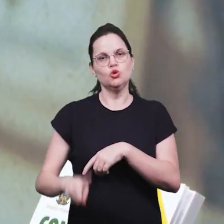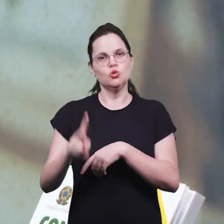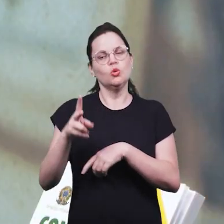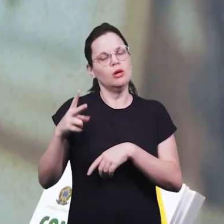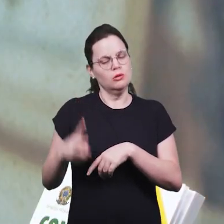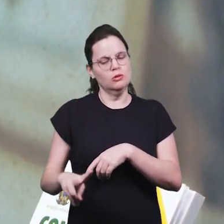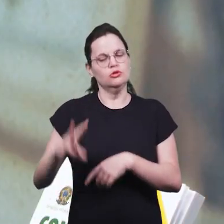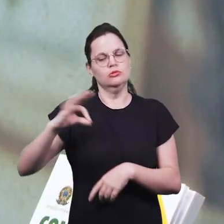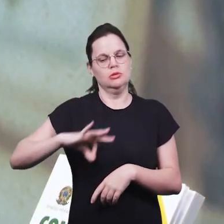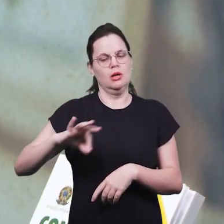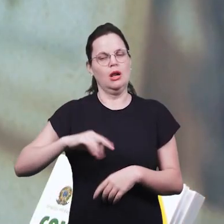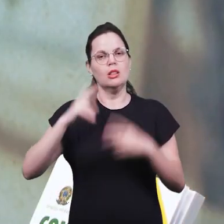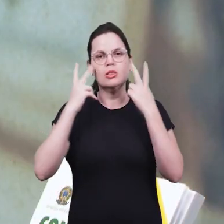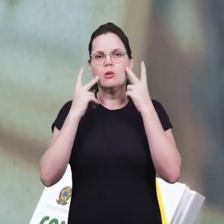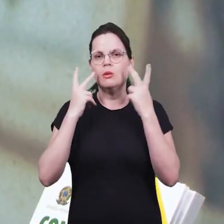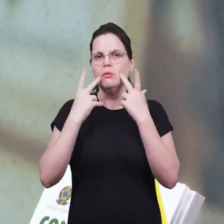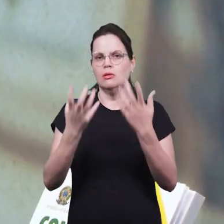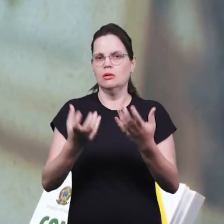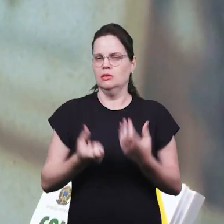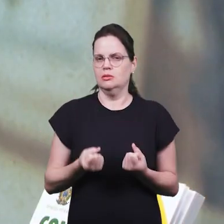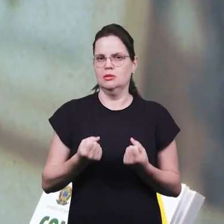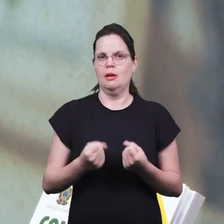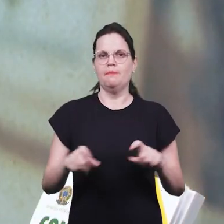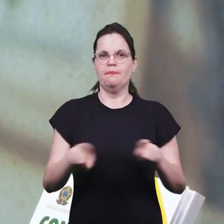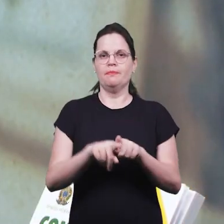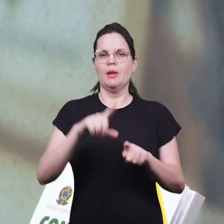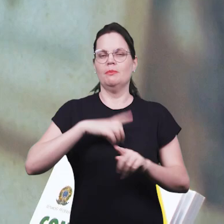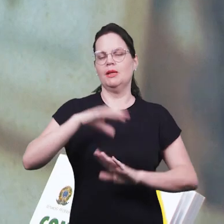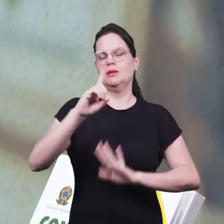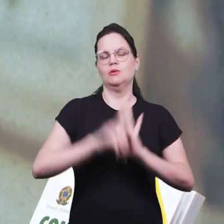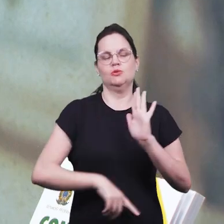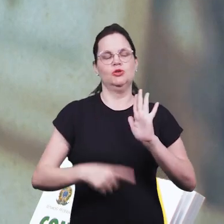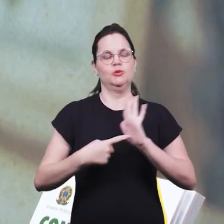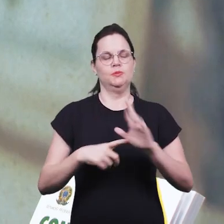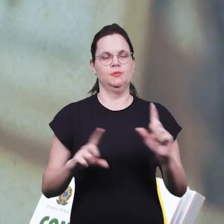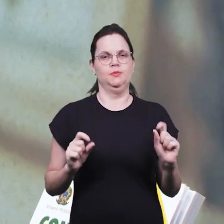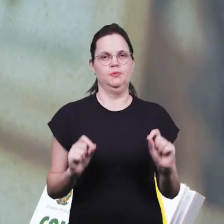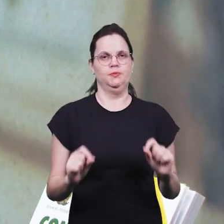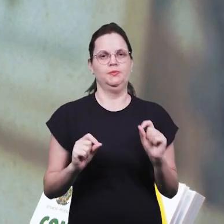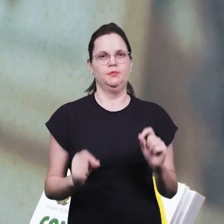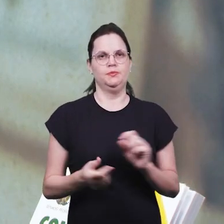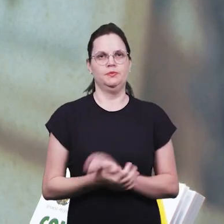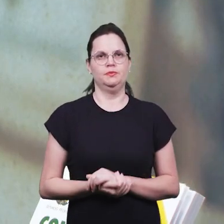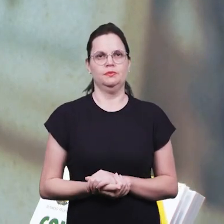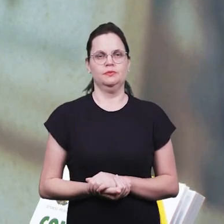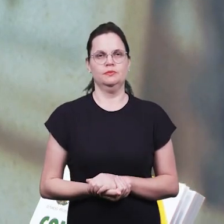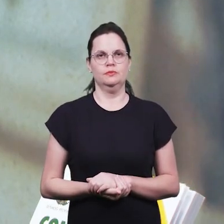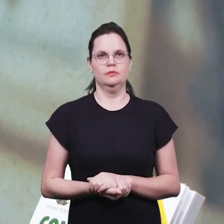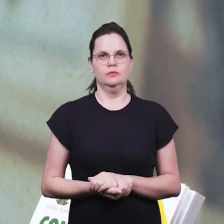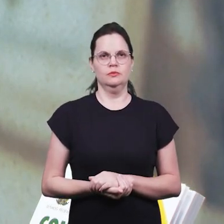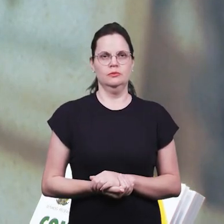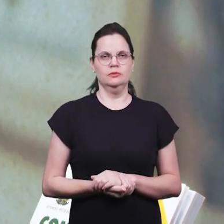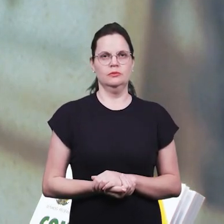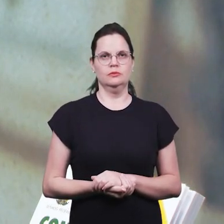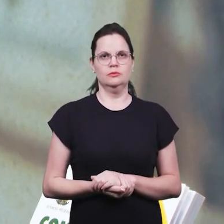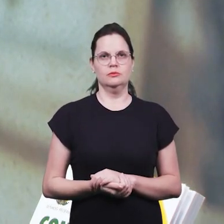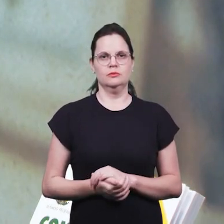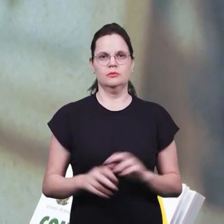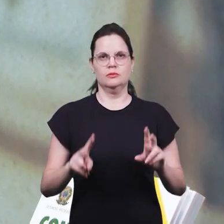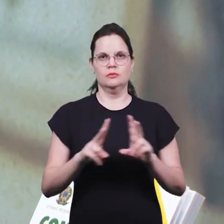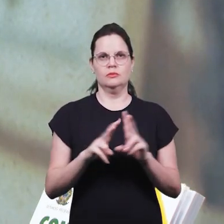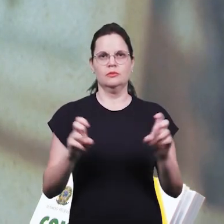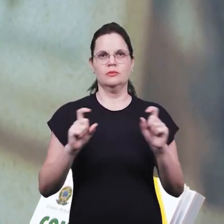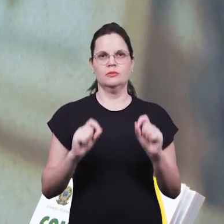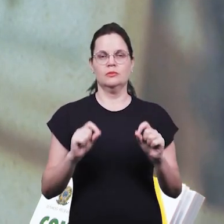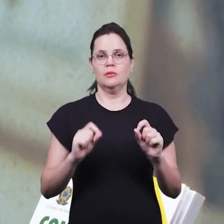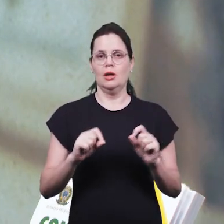Exatamente. Interessante. Inclusive, há um direito que é previsto de que, agora saindo um pouco da questão da insalubridade, que é o